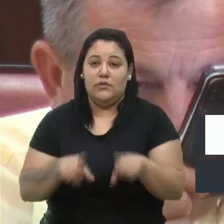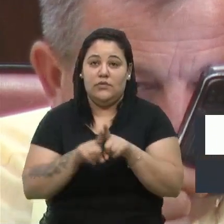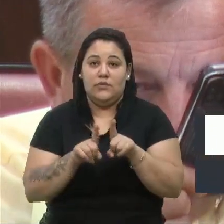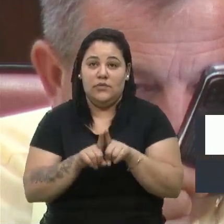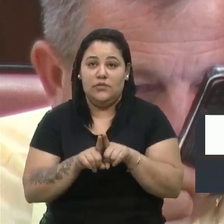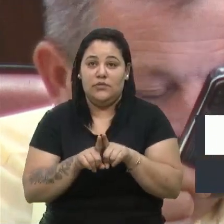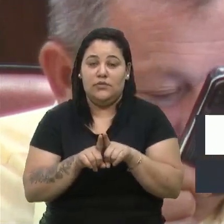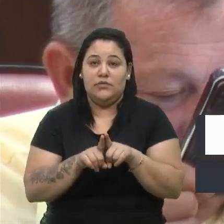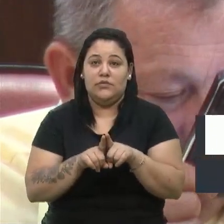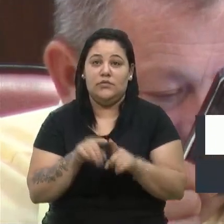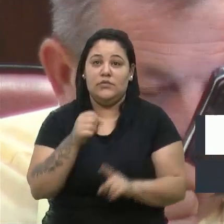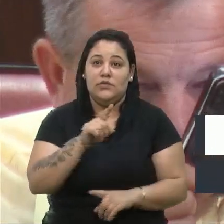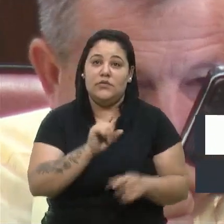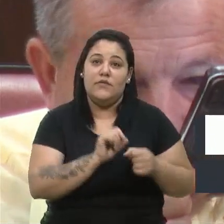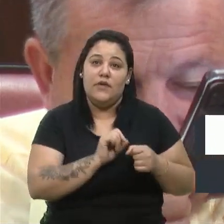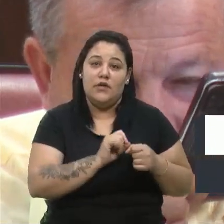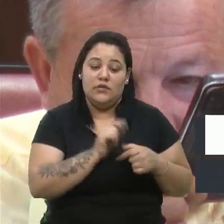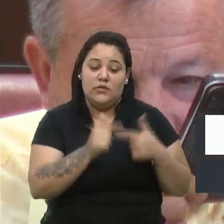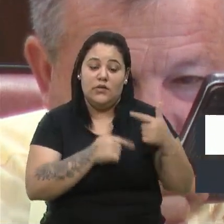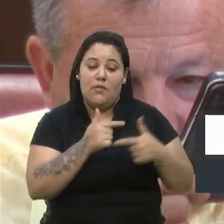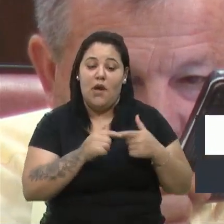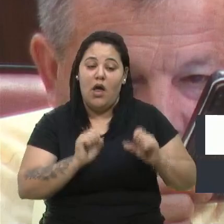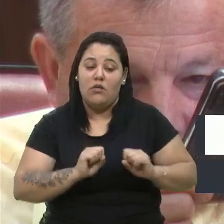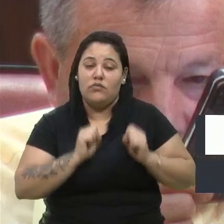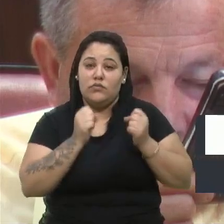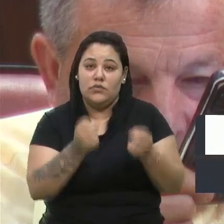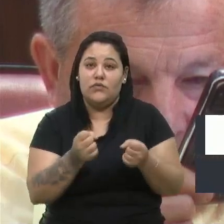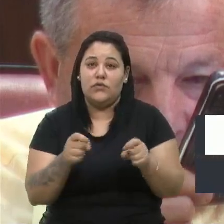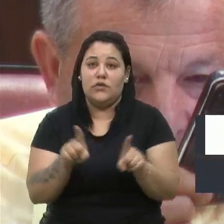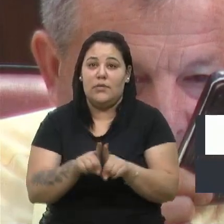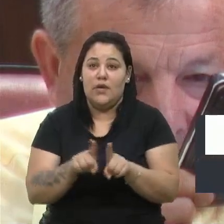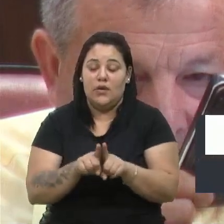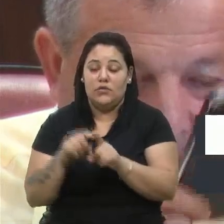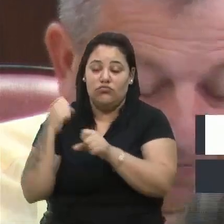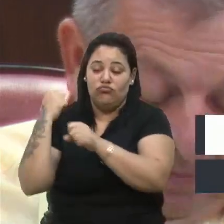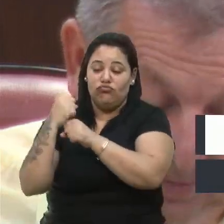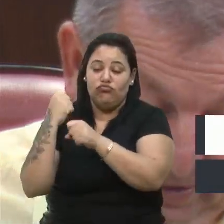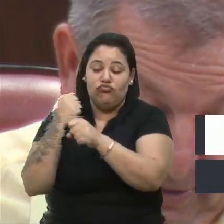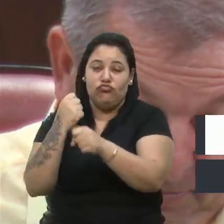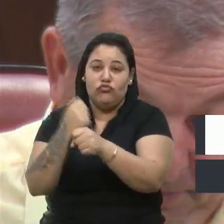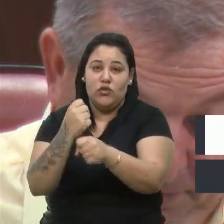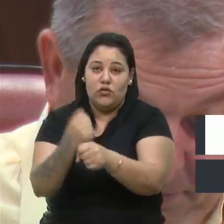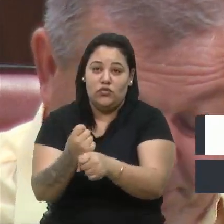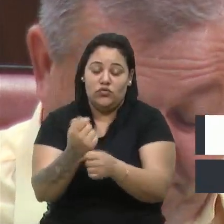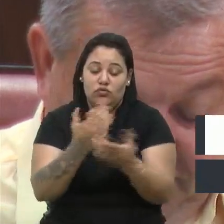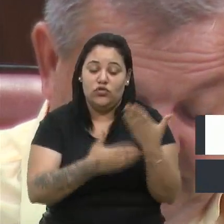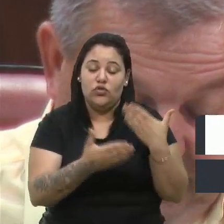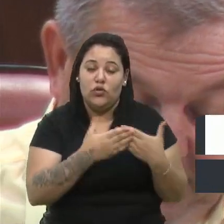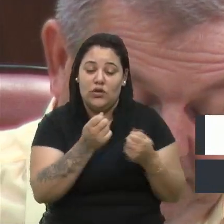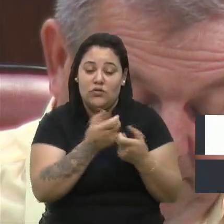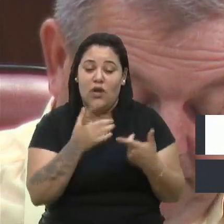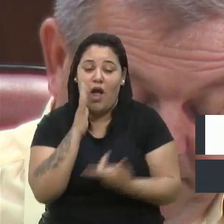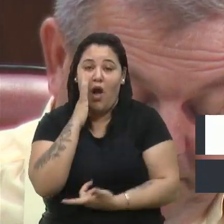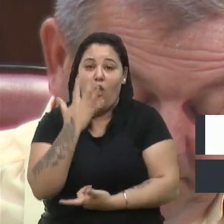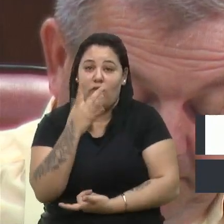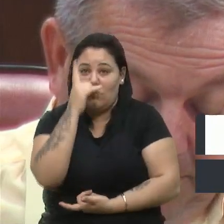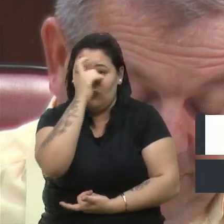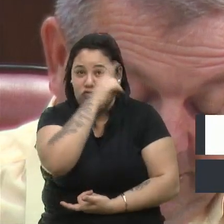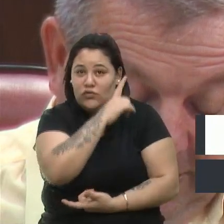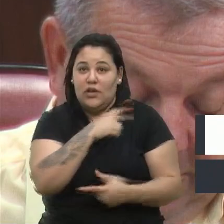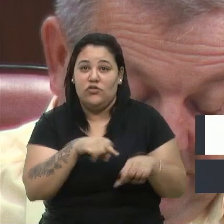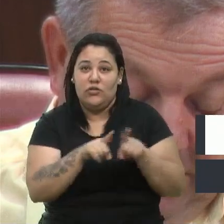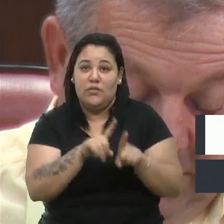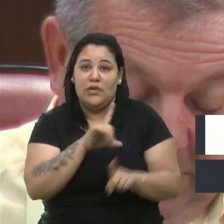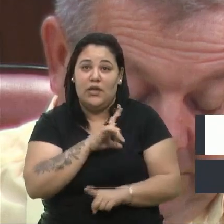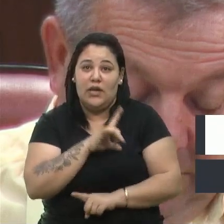que tem feito um trabalho, um esforço e de anos, diante de todas as consequências e dificuldades, às vezes